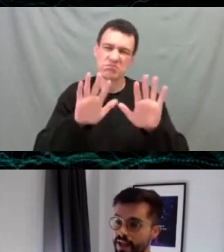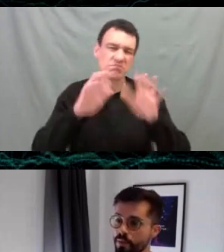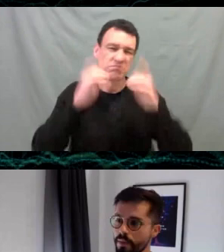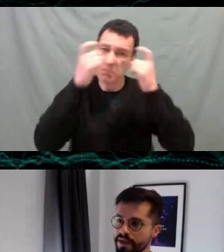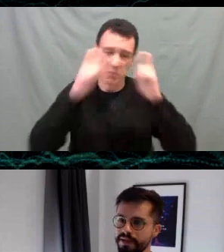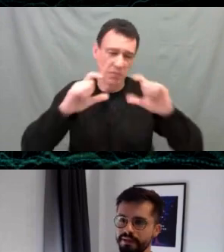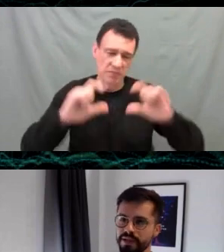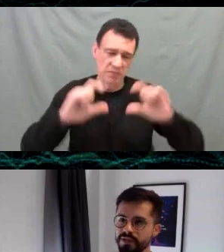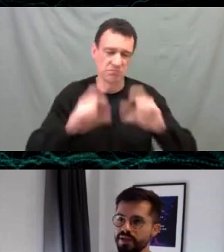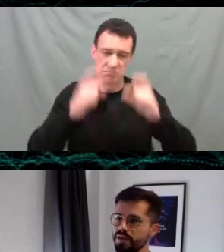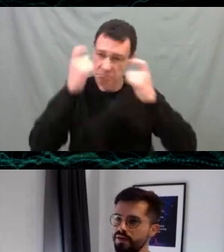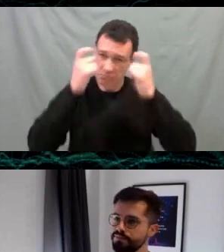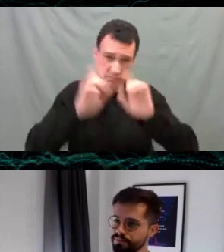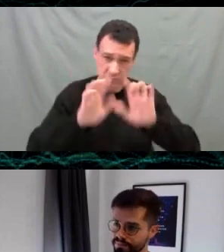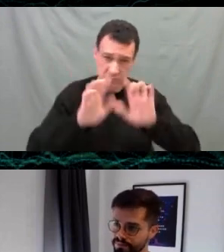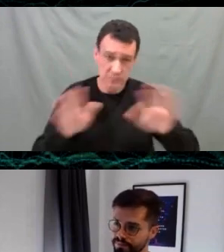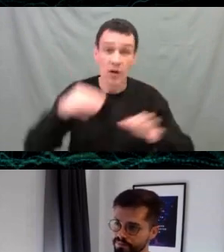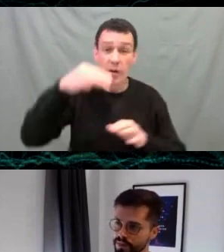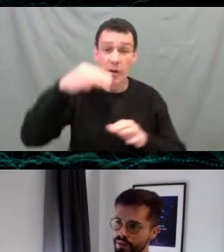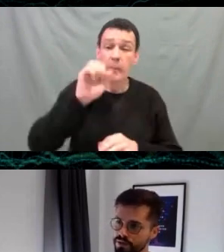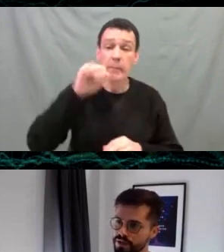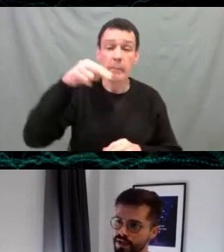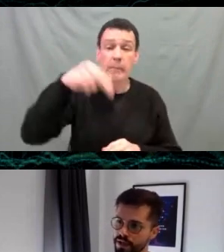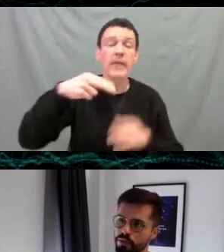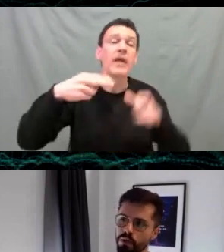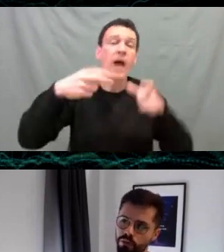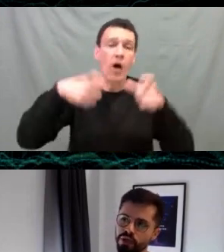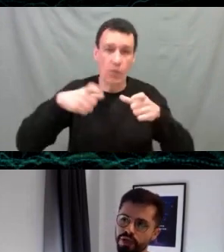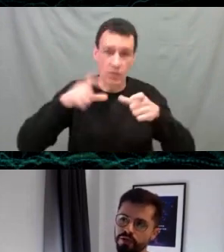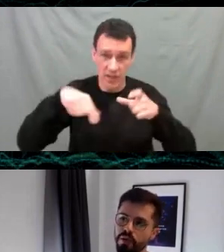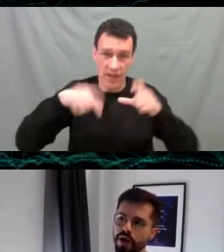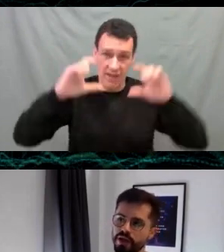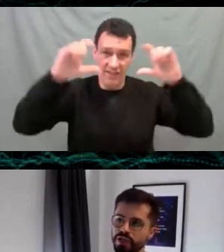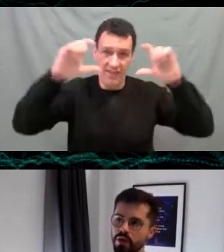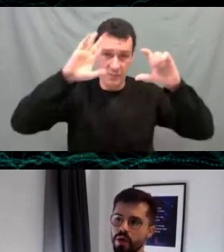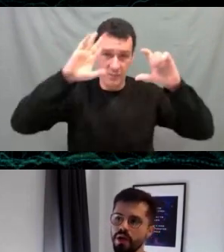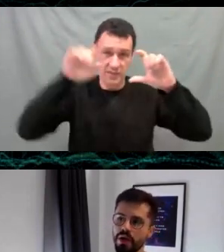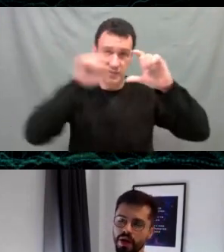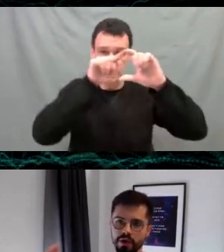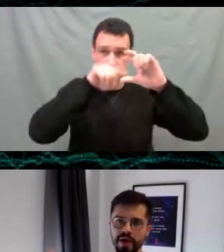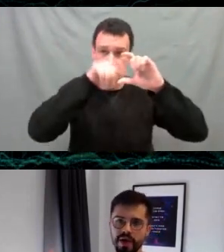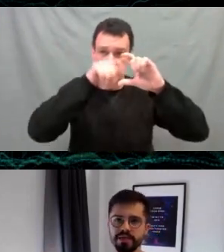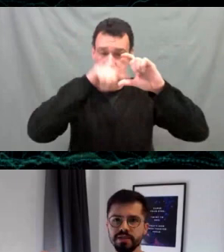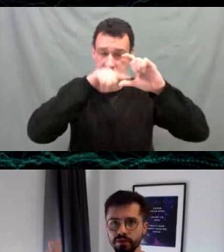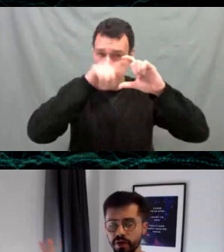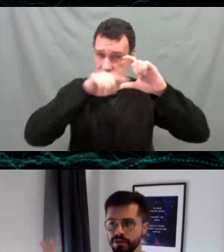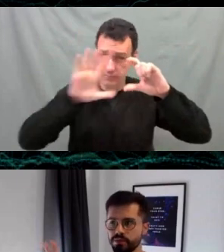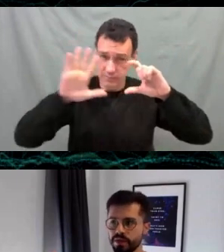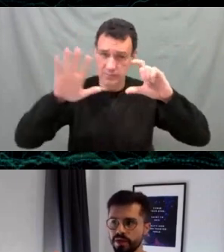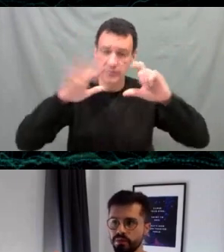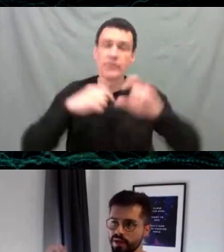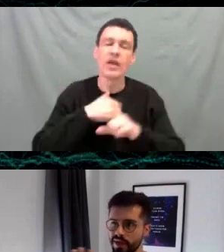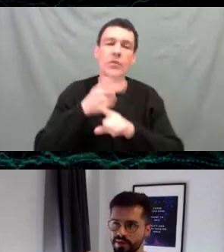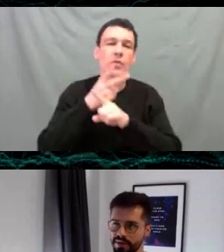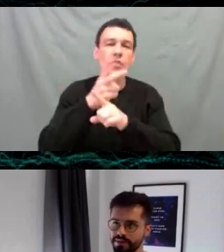isso E aí homem Exatamente isso aqui ó para vocês aí eu tô puxando a região e Oeste dois por quê Porque